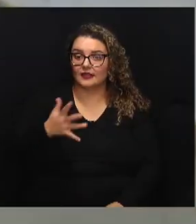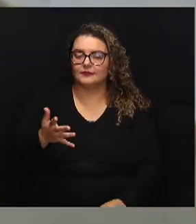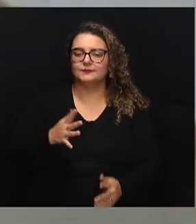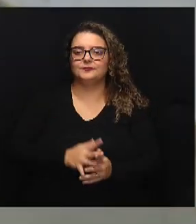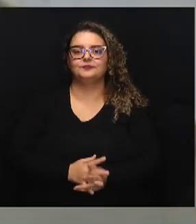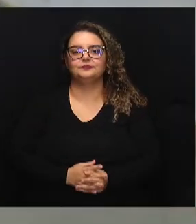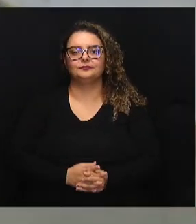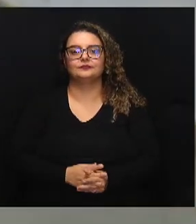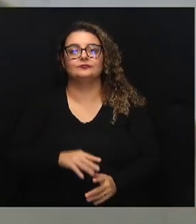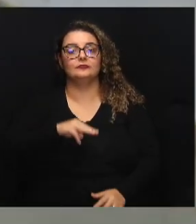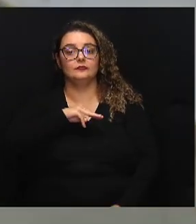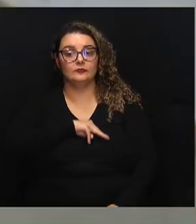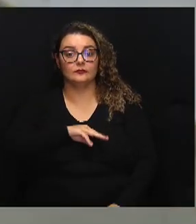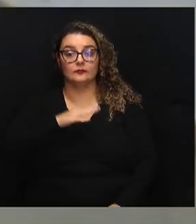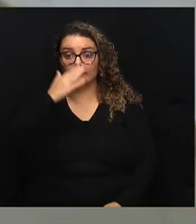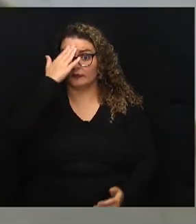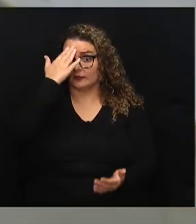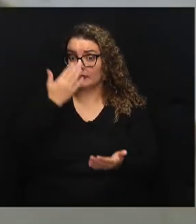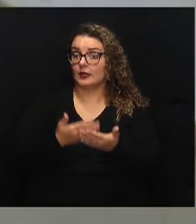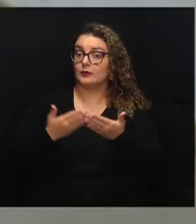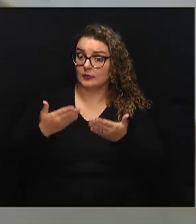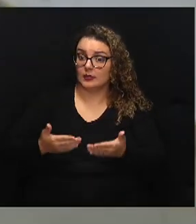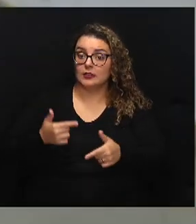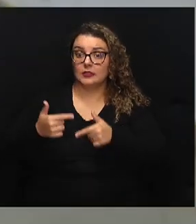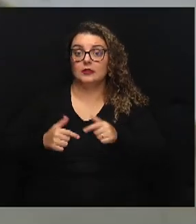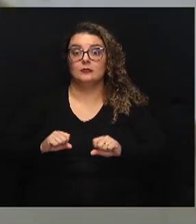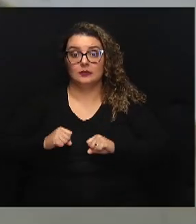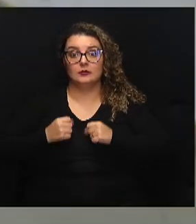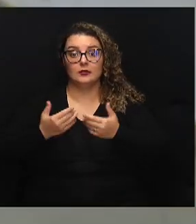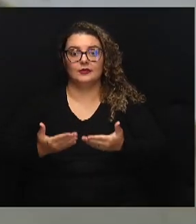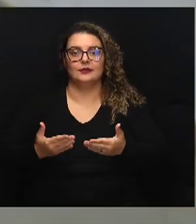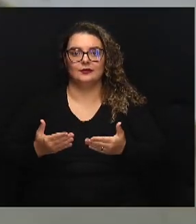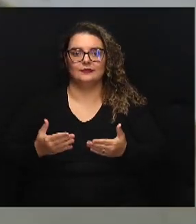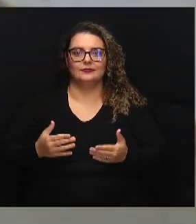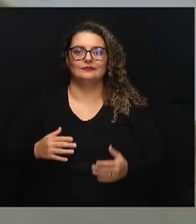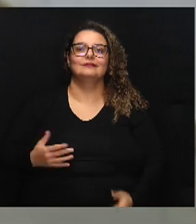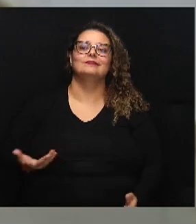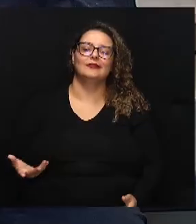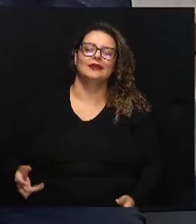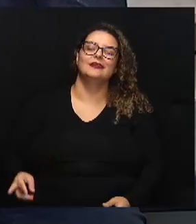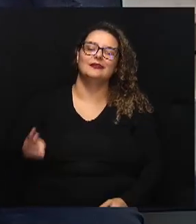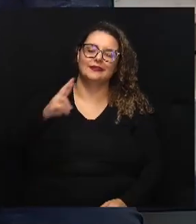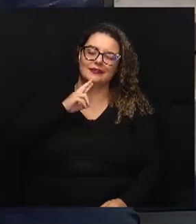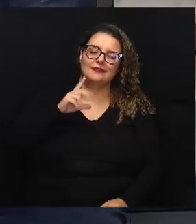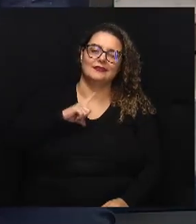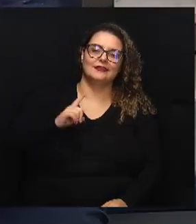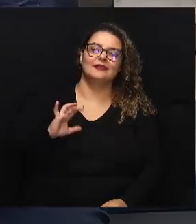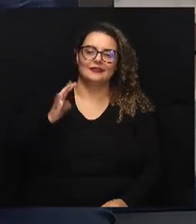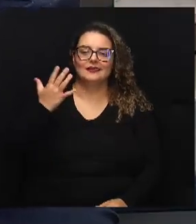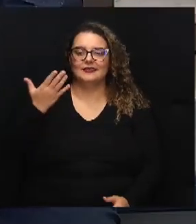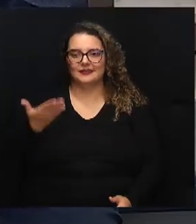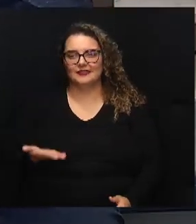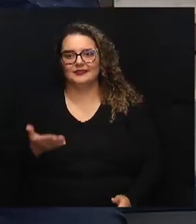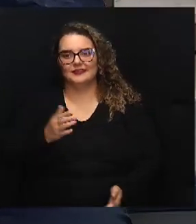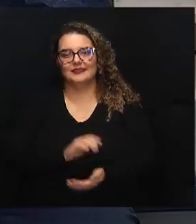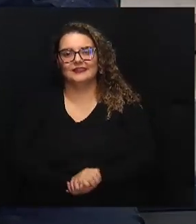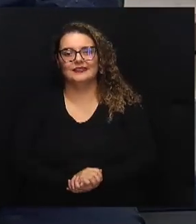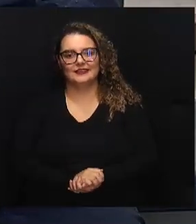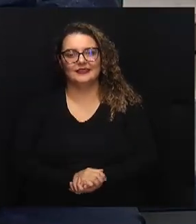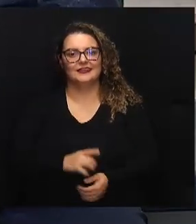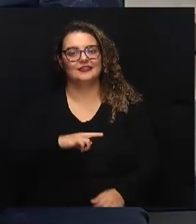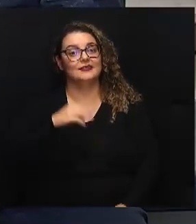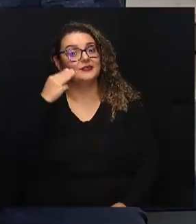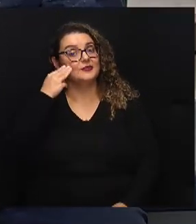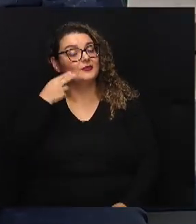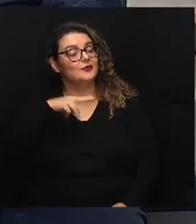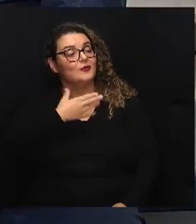uma missão, e nós acreditamos nela, e trabalhamos para isso, o universo nos responde. E foi o que aconteceu comigo. E você tem memória disso ou seus pais